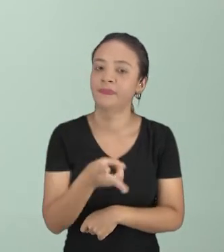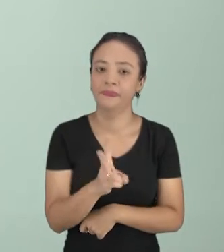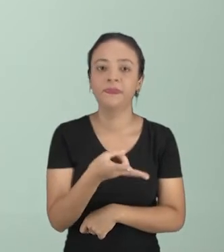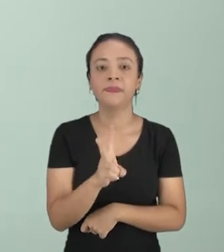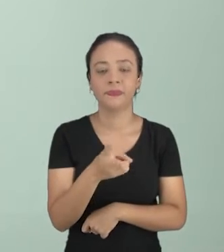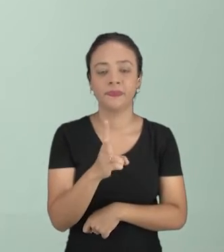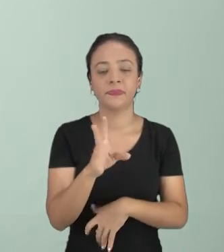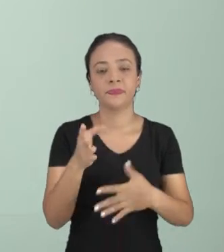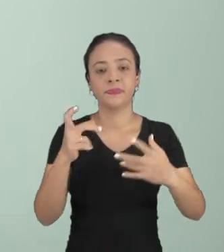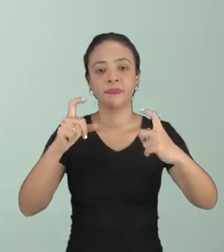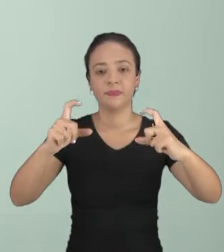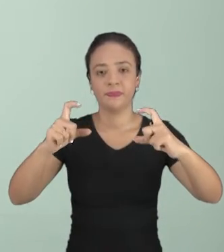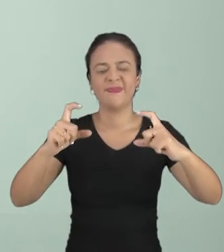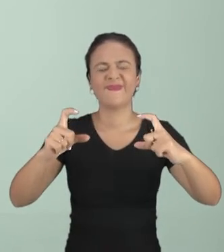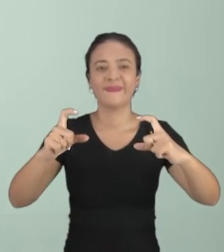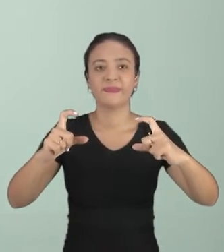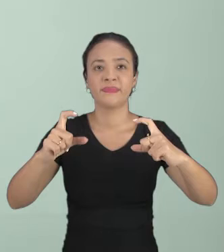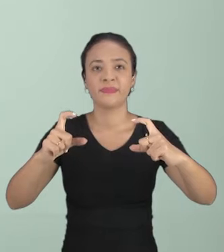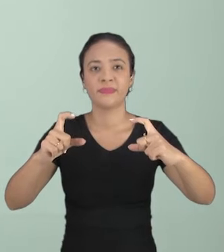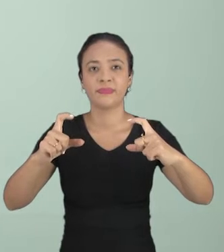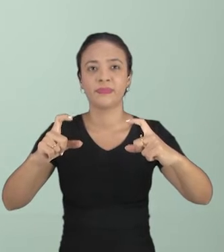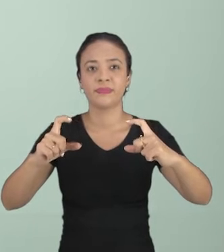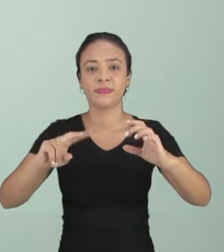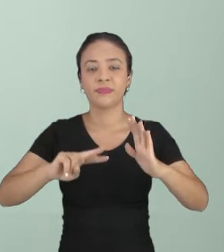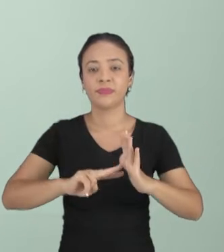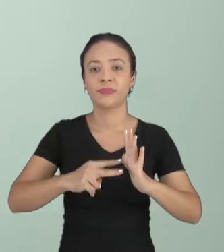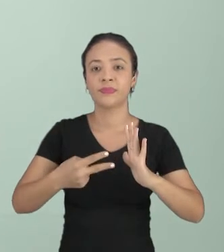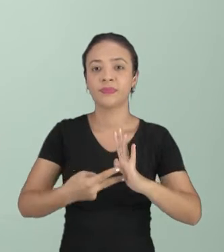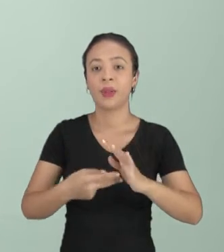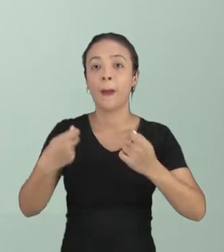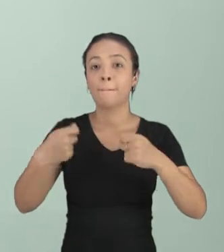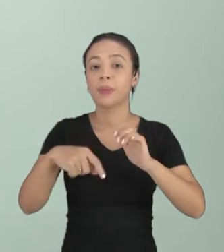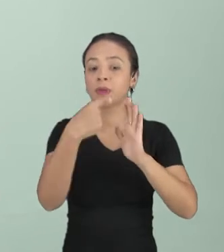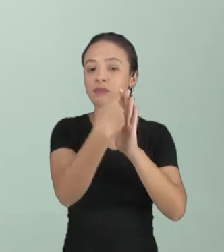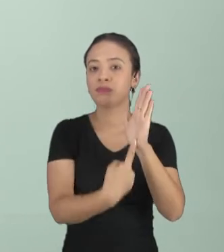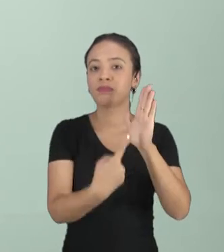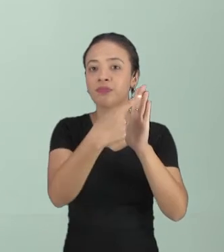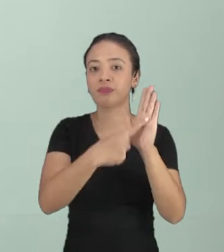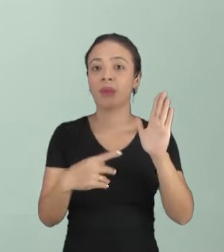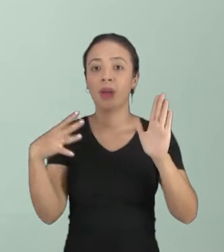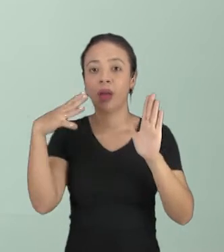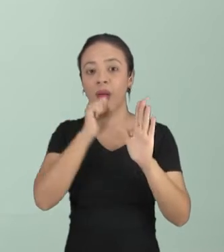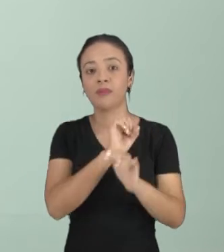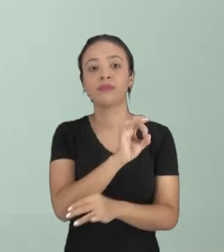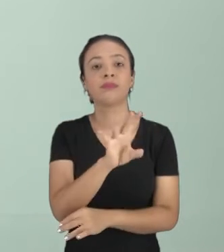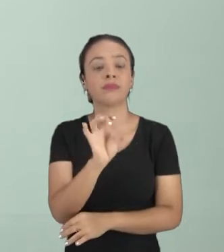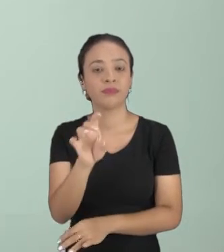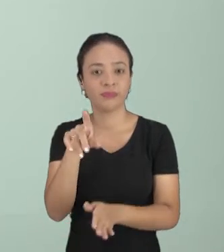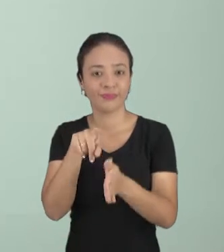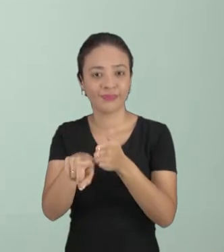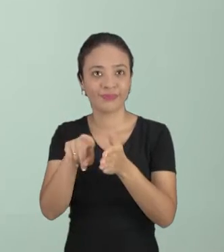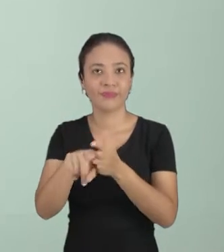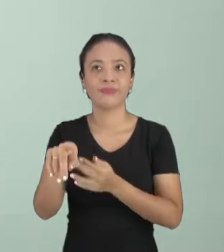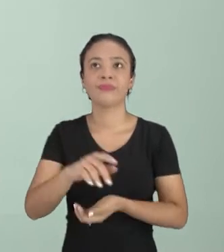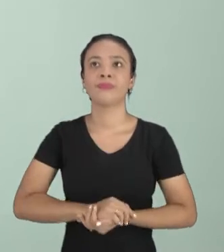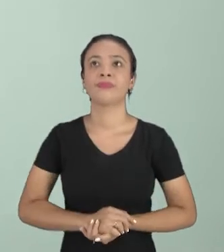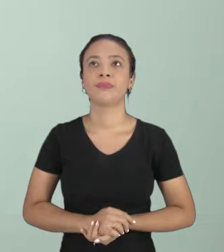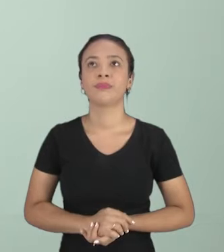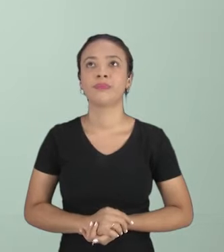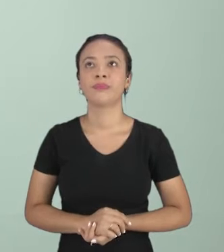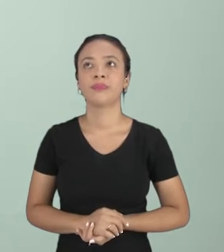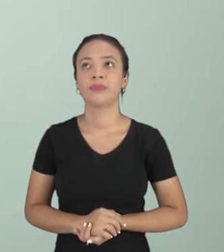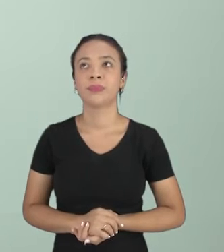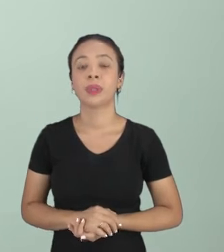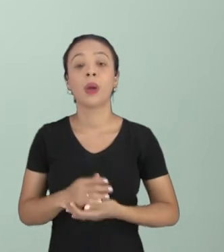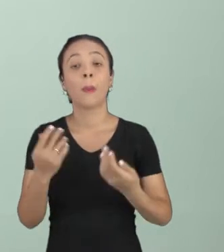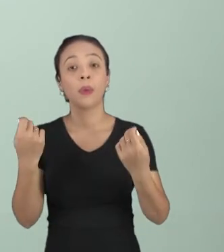E essa fórmula geral faz com que a gente elimine rápido cada questão. É uma das